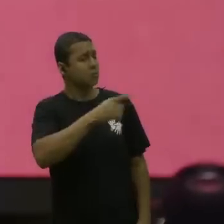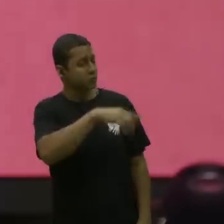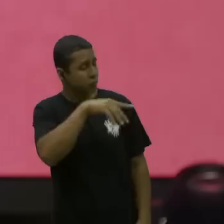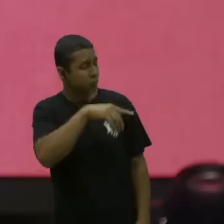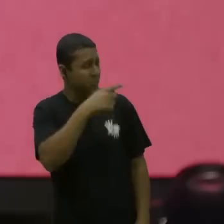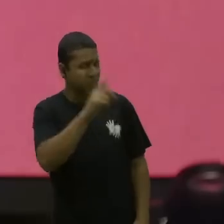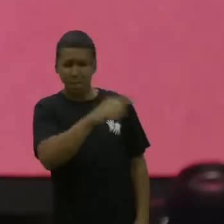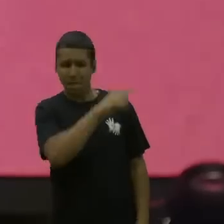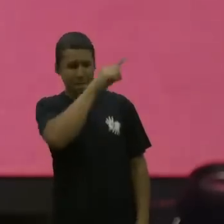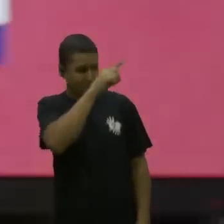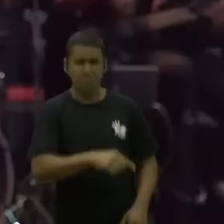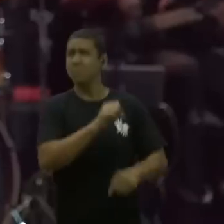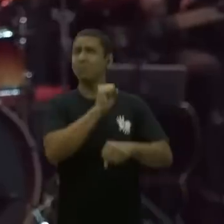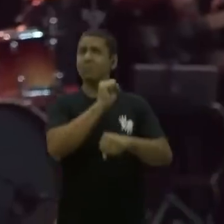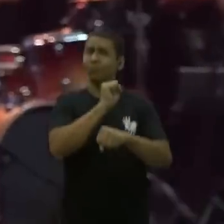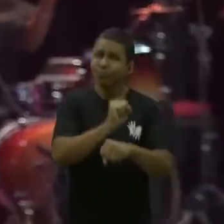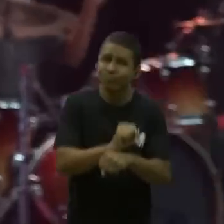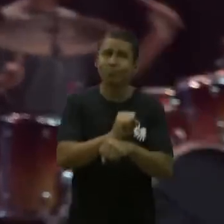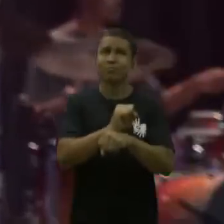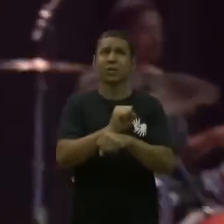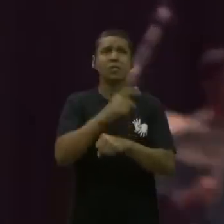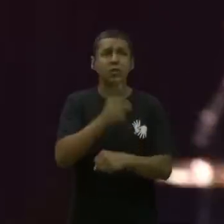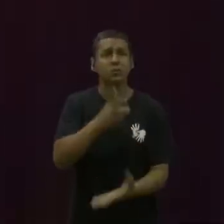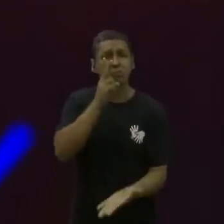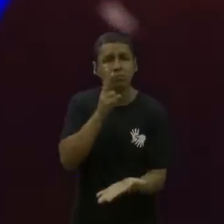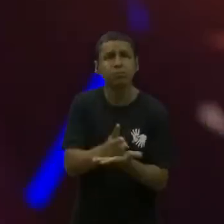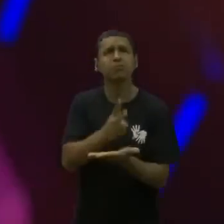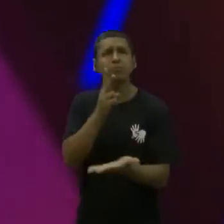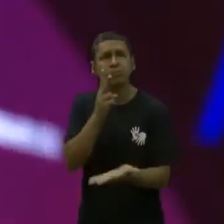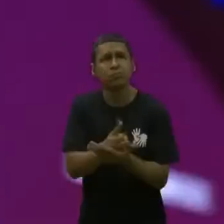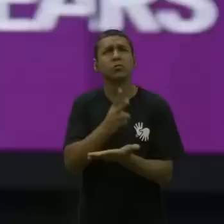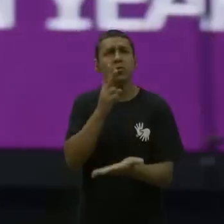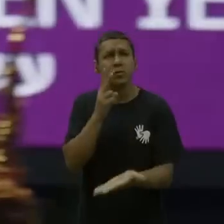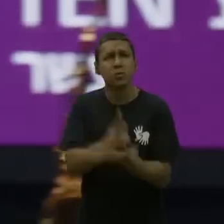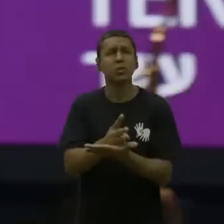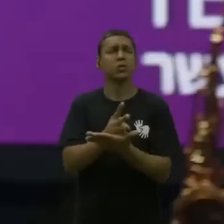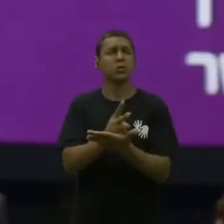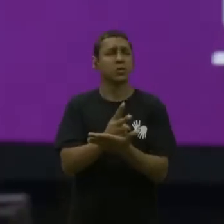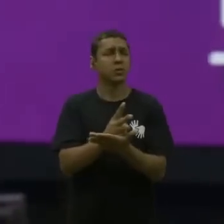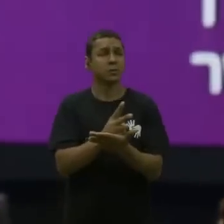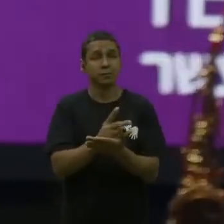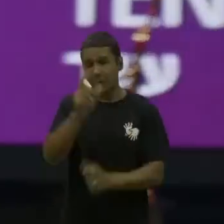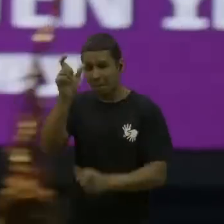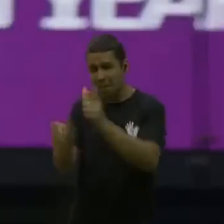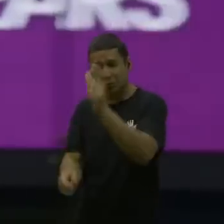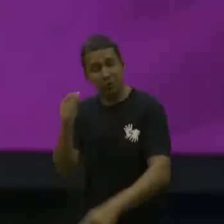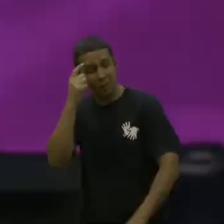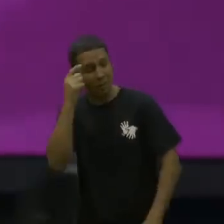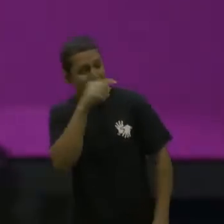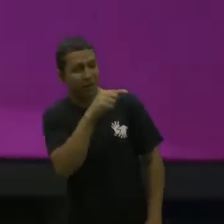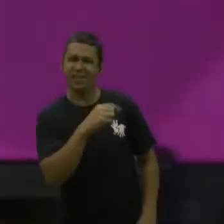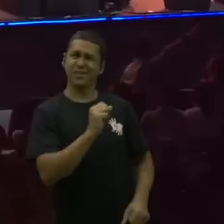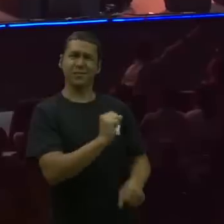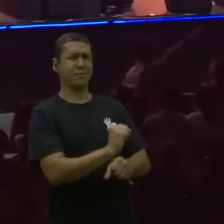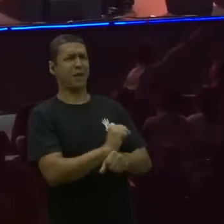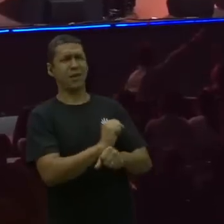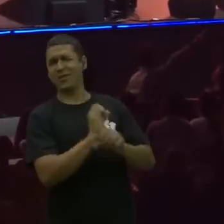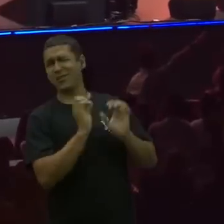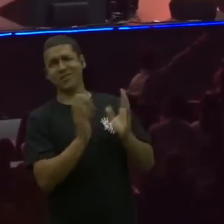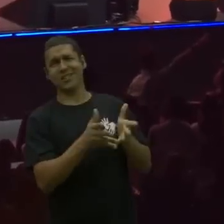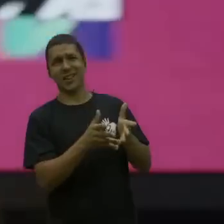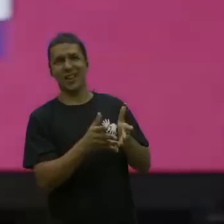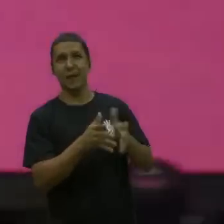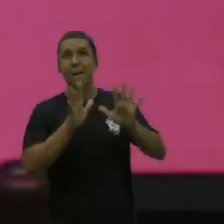está proibido de parar, você vai continuar, rapaz. Quem achou que ia te ver parando, vai te ver